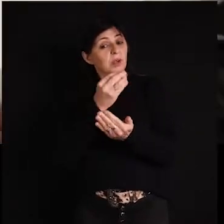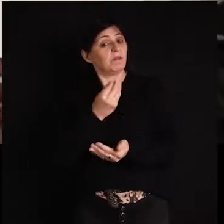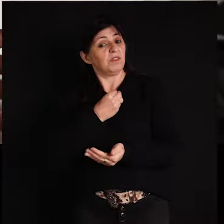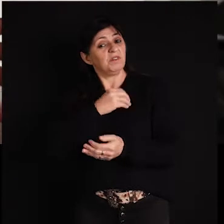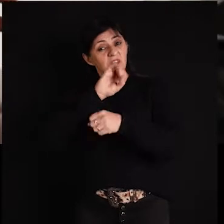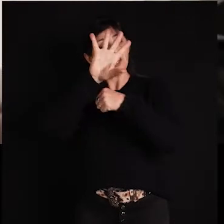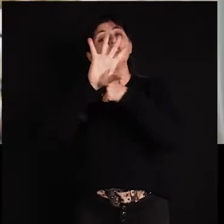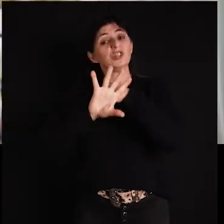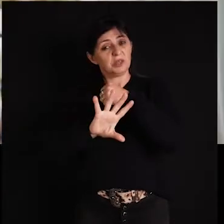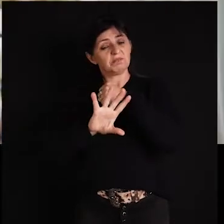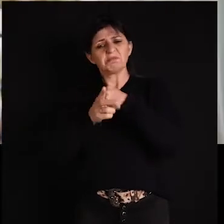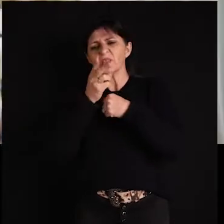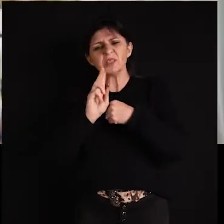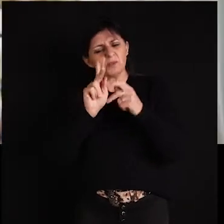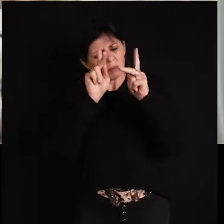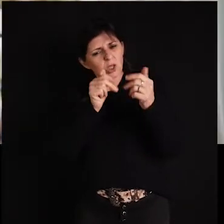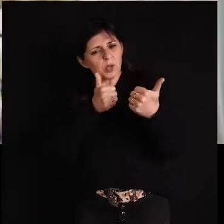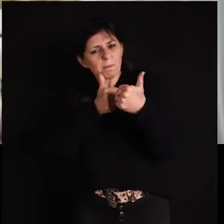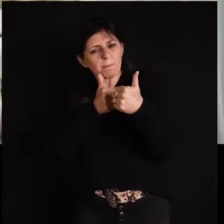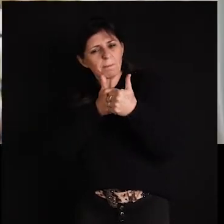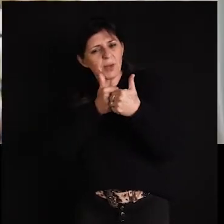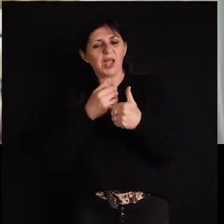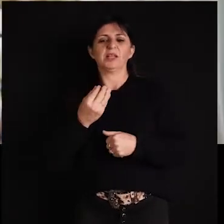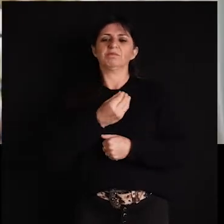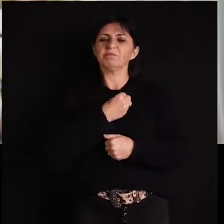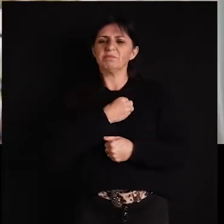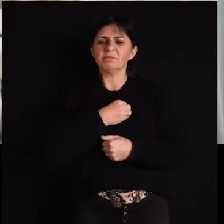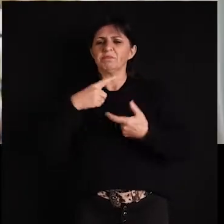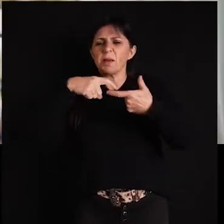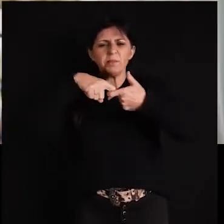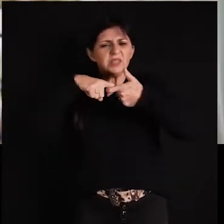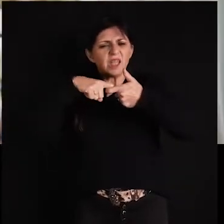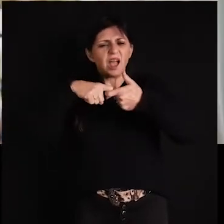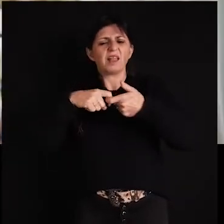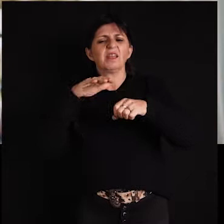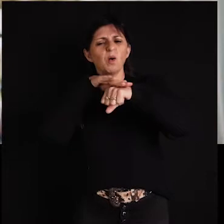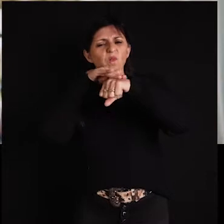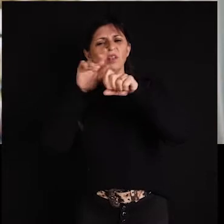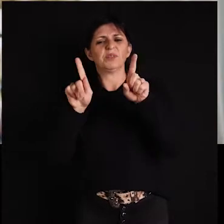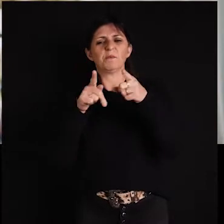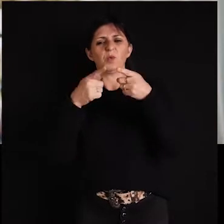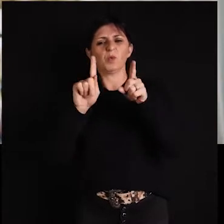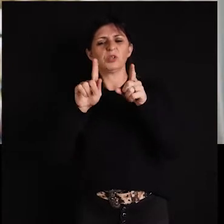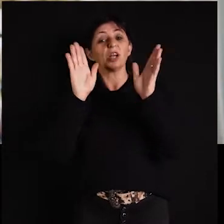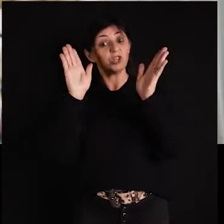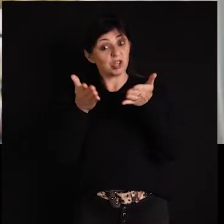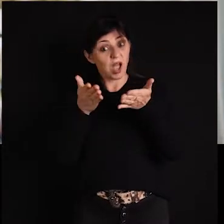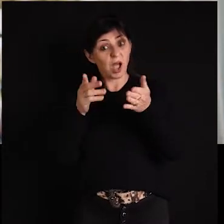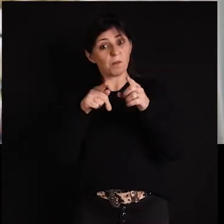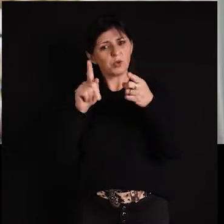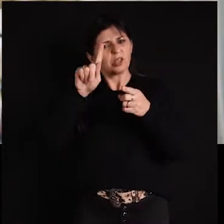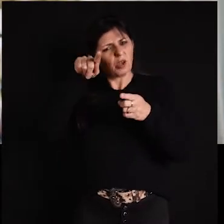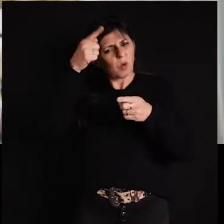sempre foram pessoas próximas que eu tinha amizade, falava sobre música, toquei em outros conjuntos